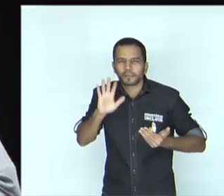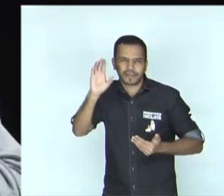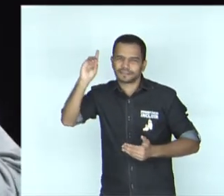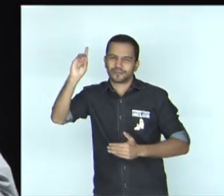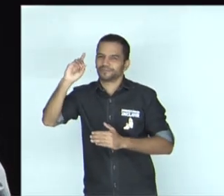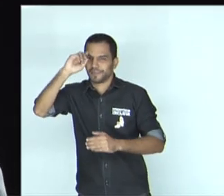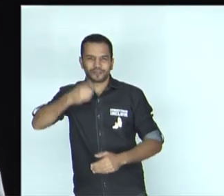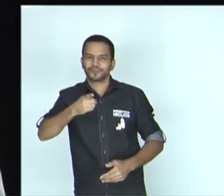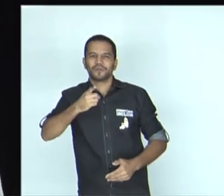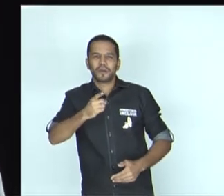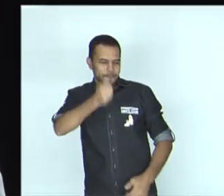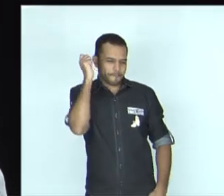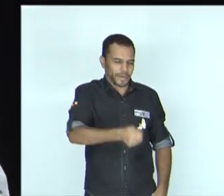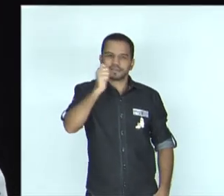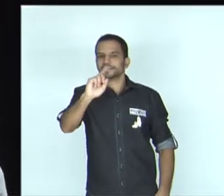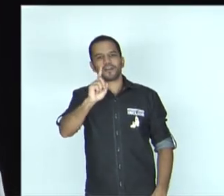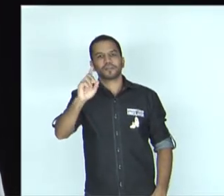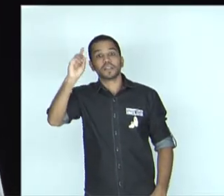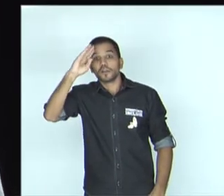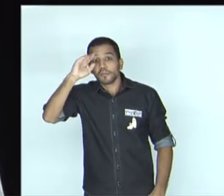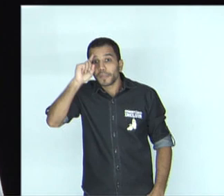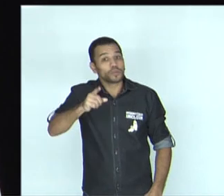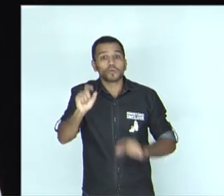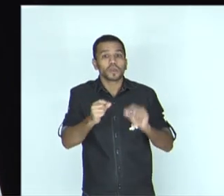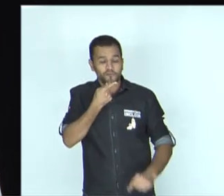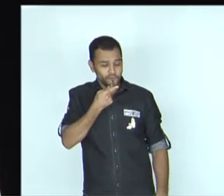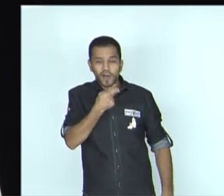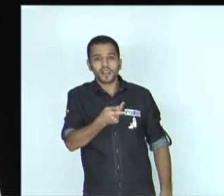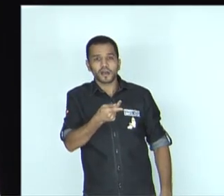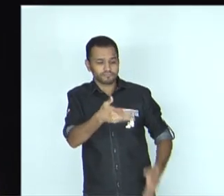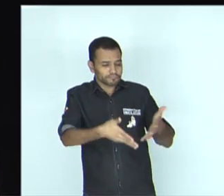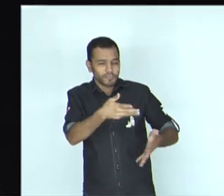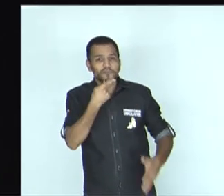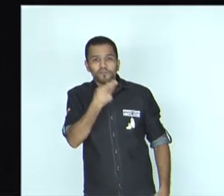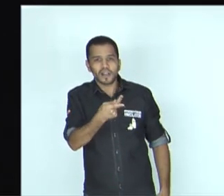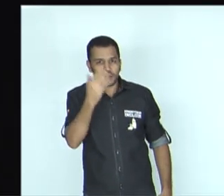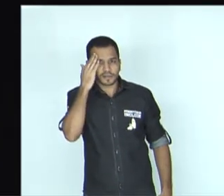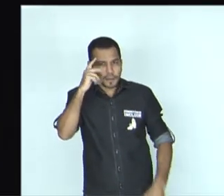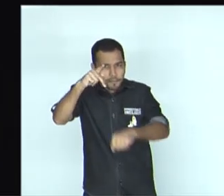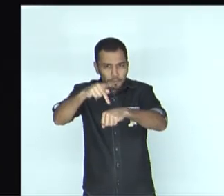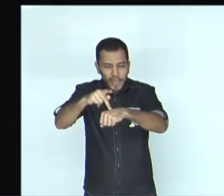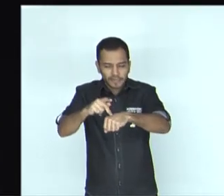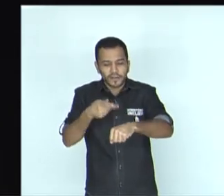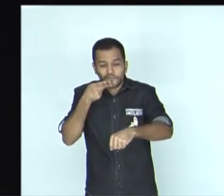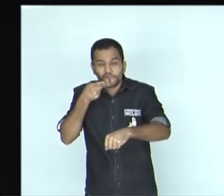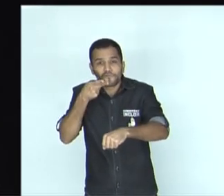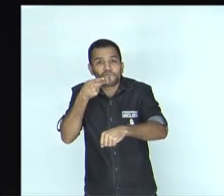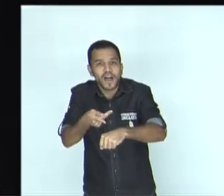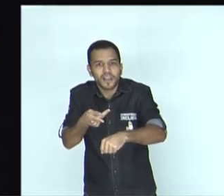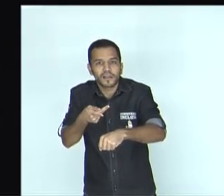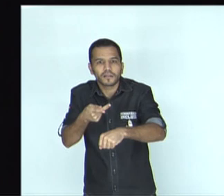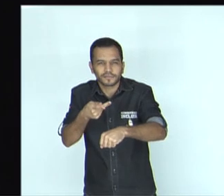de tranquilidade, equilíbrio diante do povo, não para você colocar toda a sua fúria para fora. O povo vai entrar na